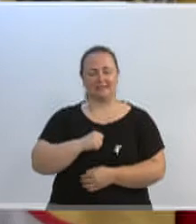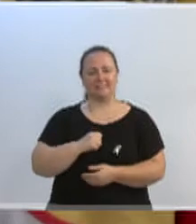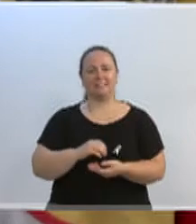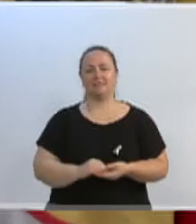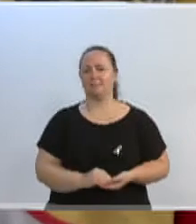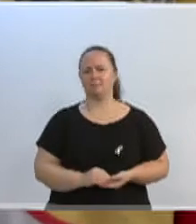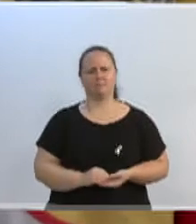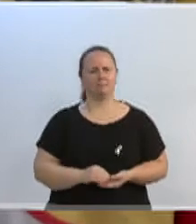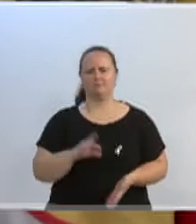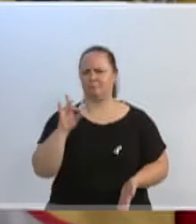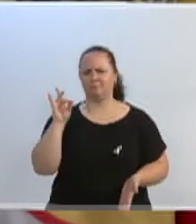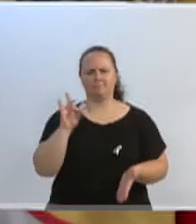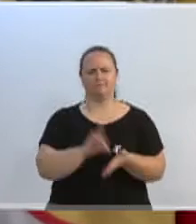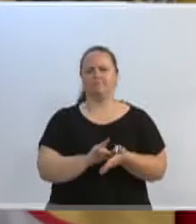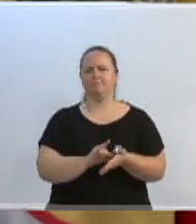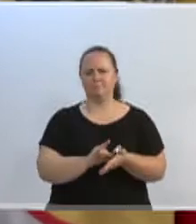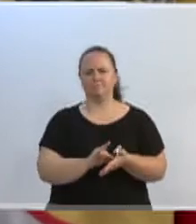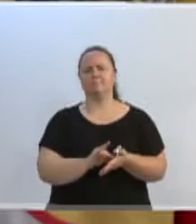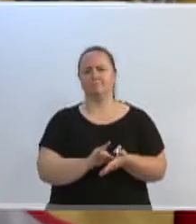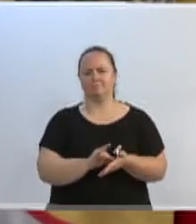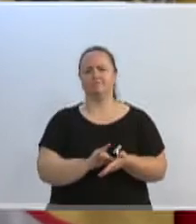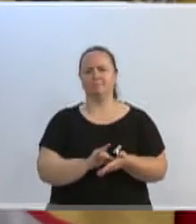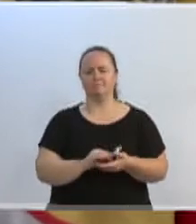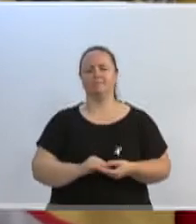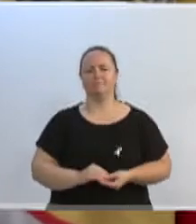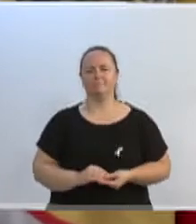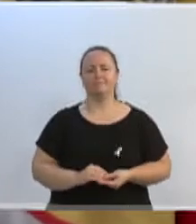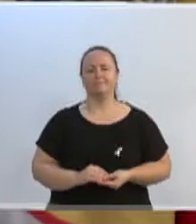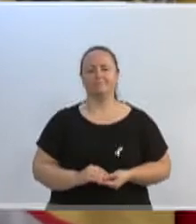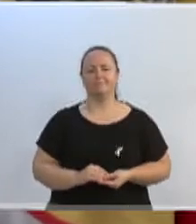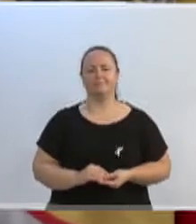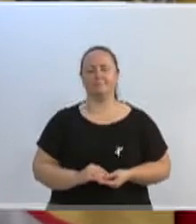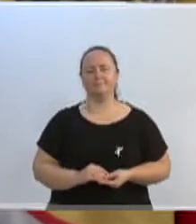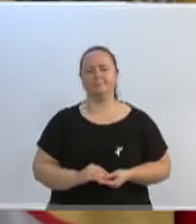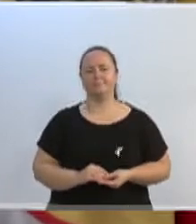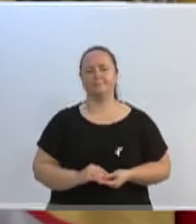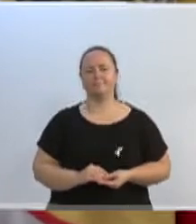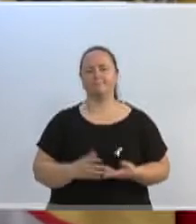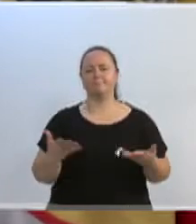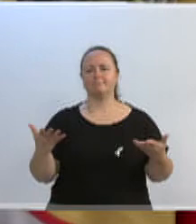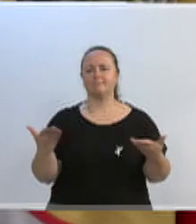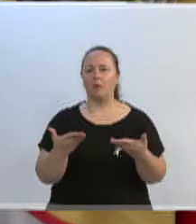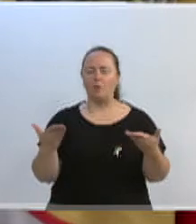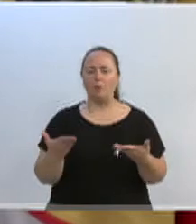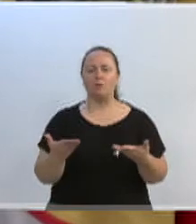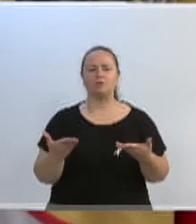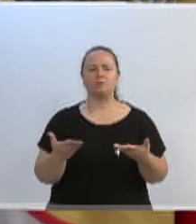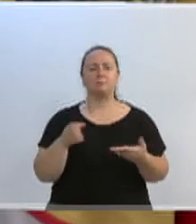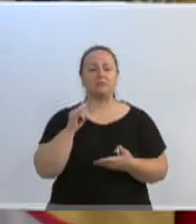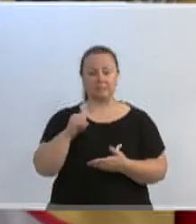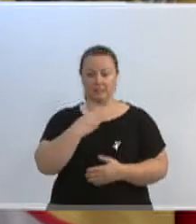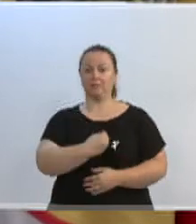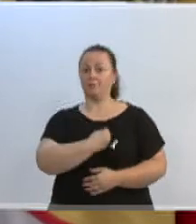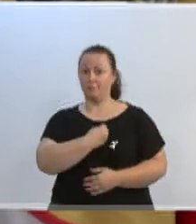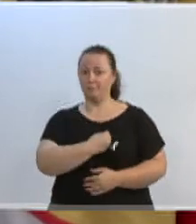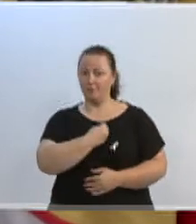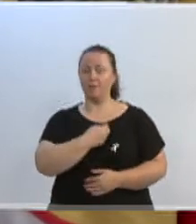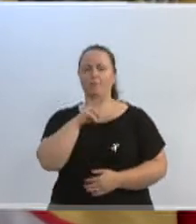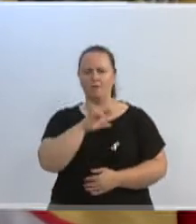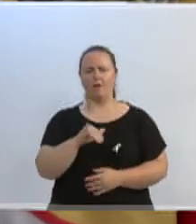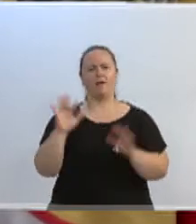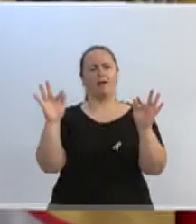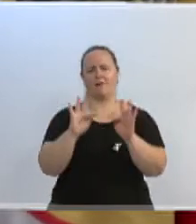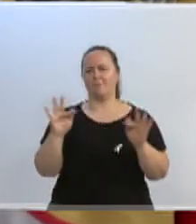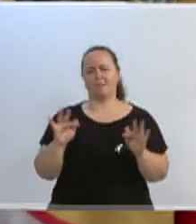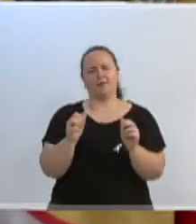tenho dúvidas que ele está aqui entre nós, aplaudindo a todos nós que tiramos esse pouquinho